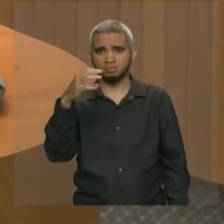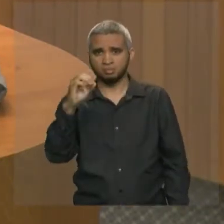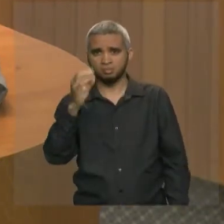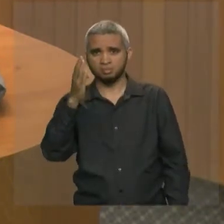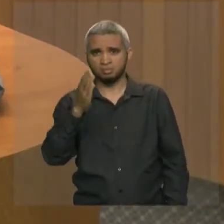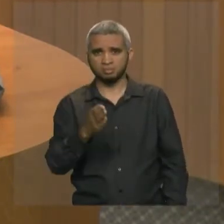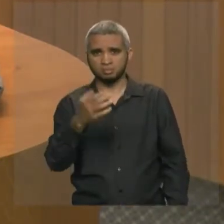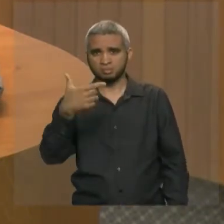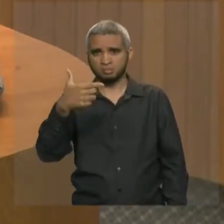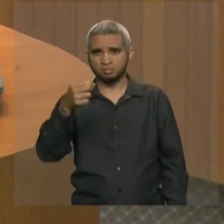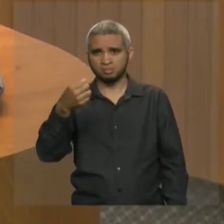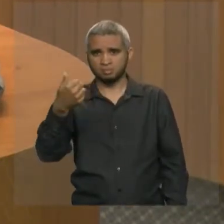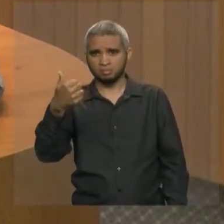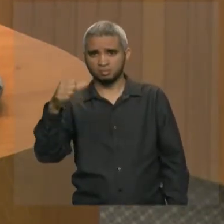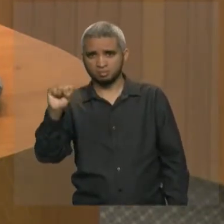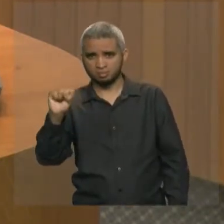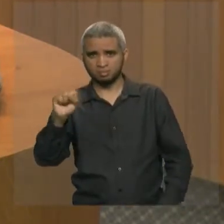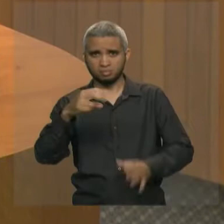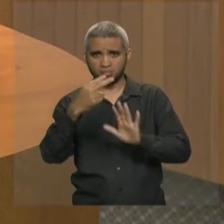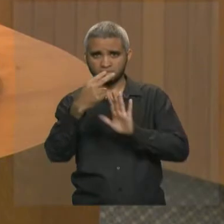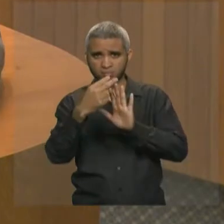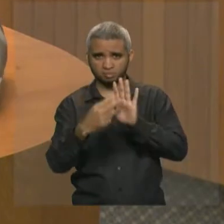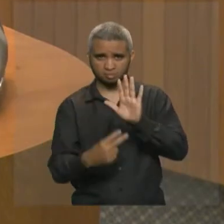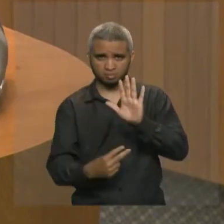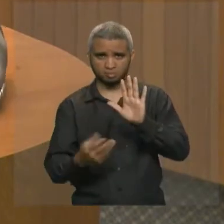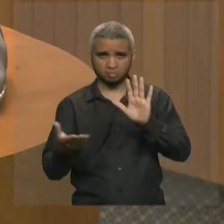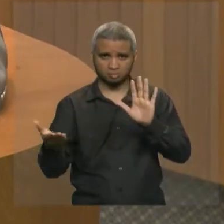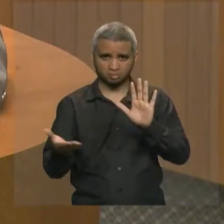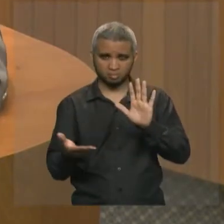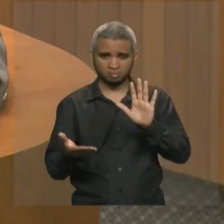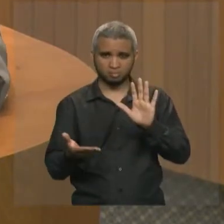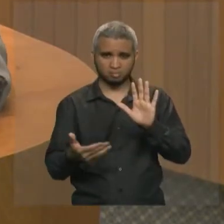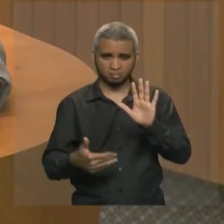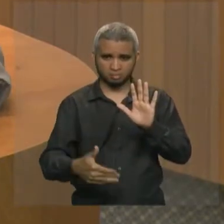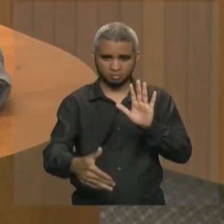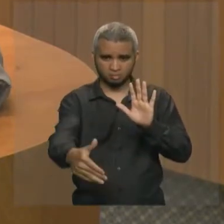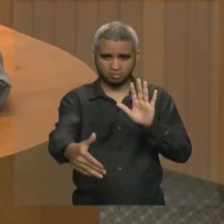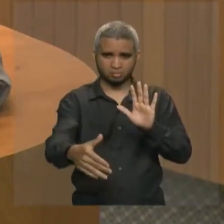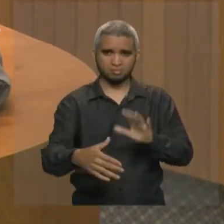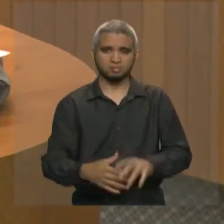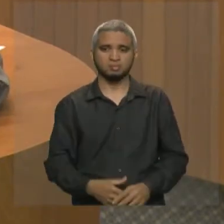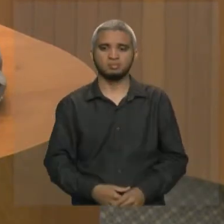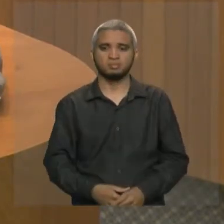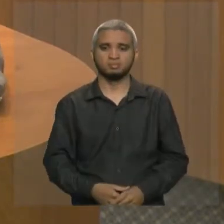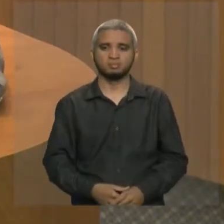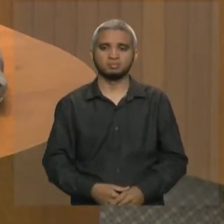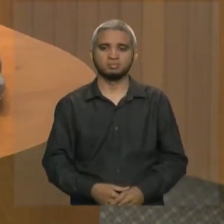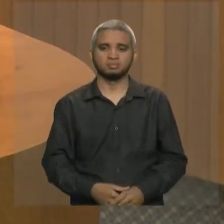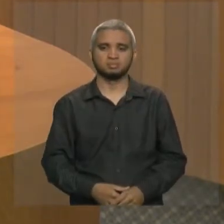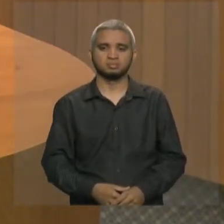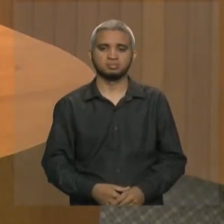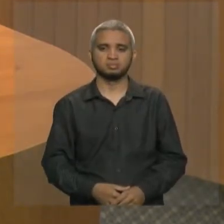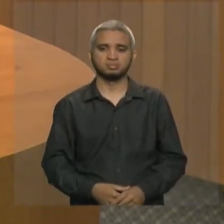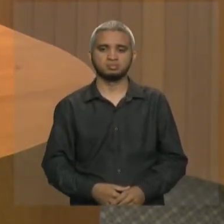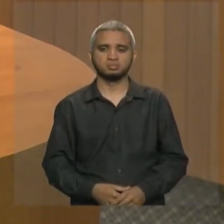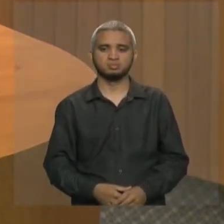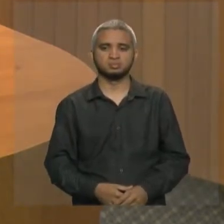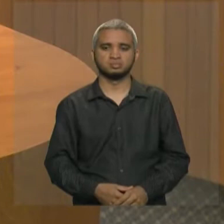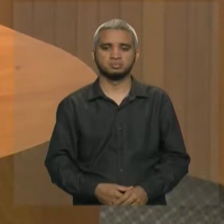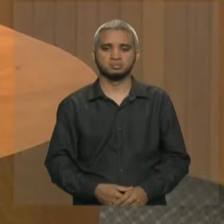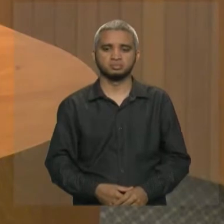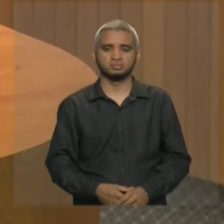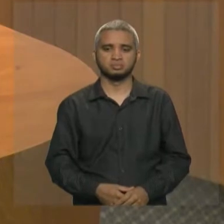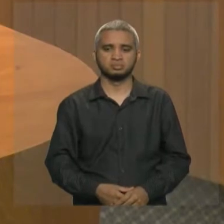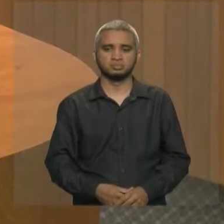340/2018, que vou ler aqui mais à frente do meu registro, do nosso pronunciamento.